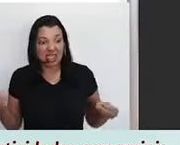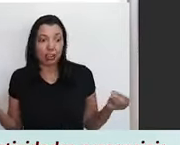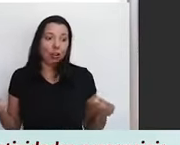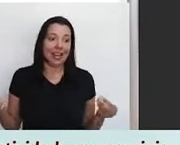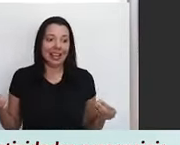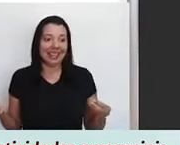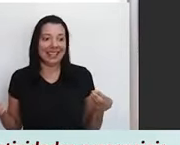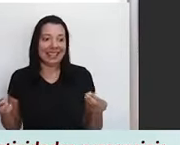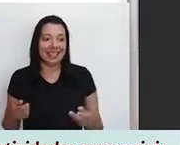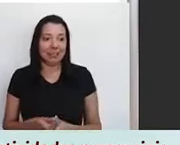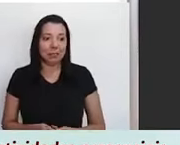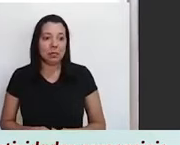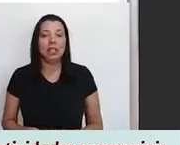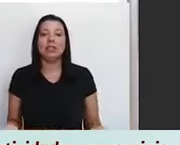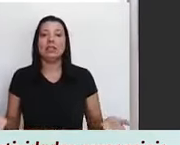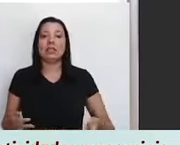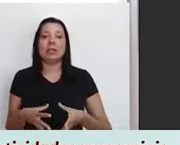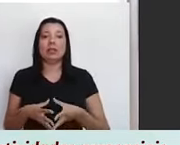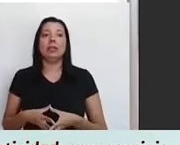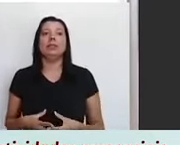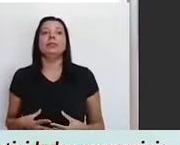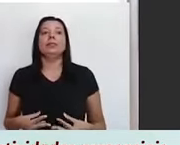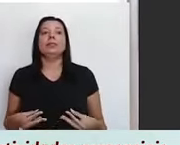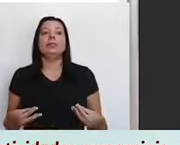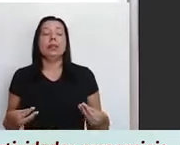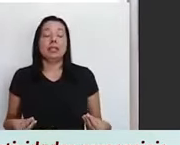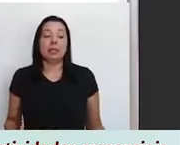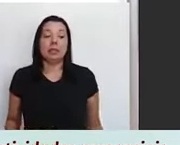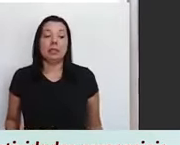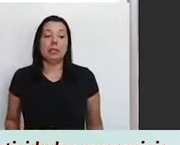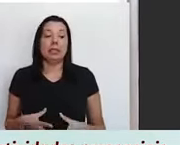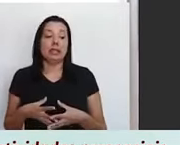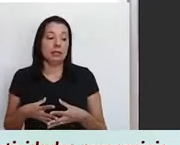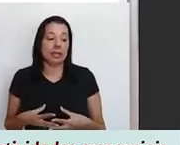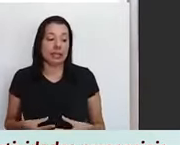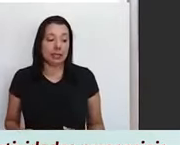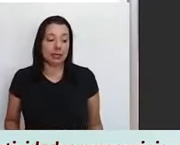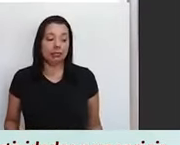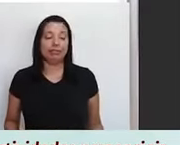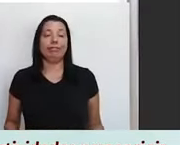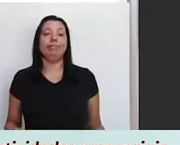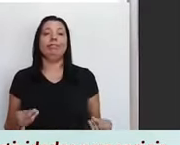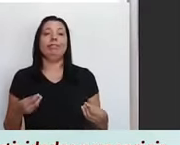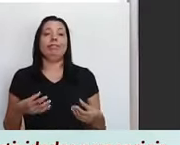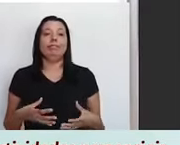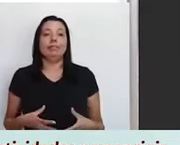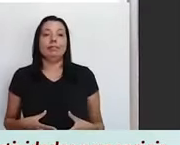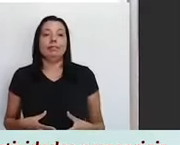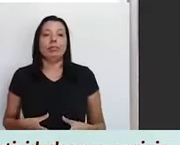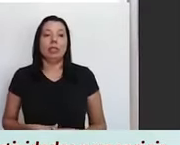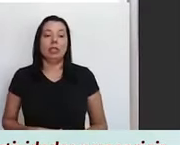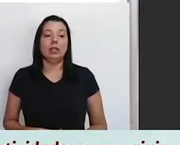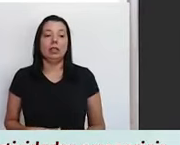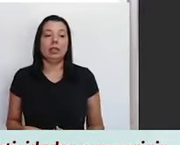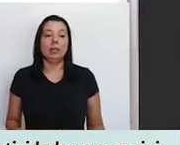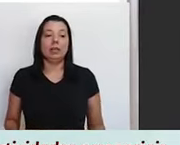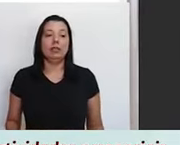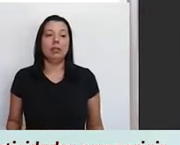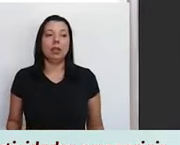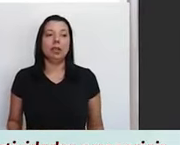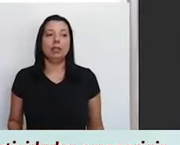Quero aqui saudar todas e todos que se dispuseram nessa manhã de quinta-feira para estarmos